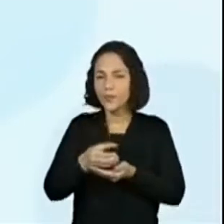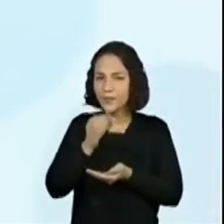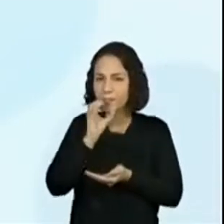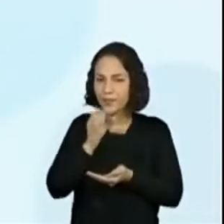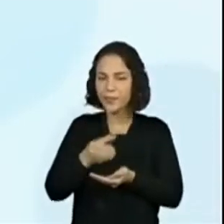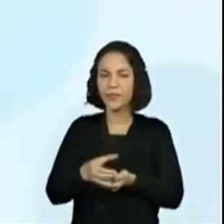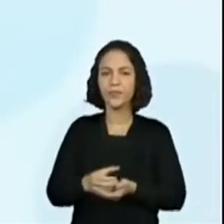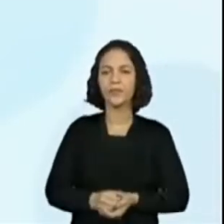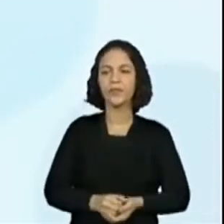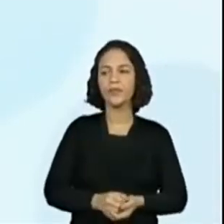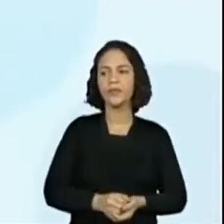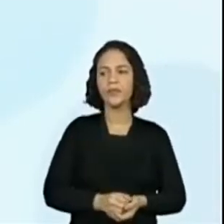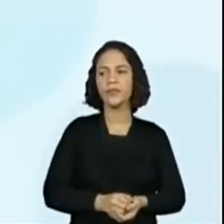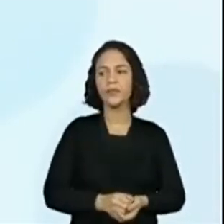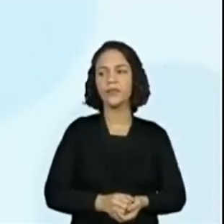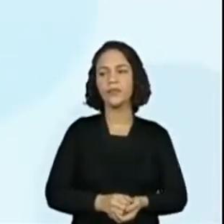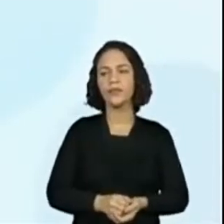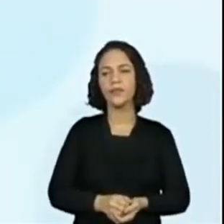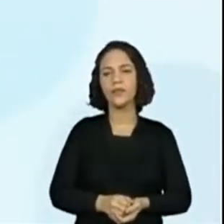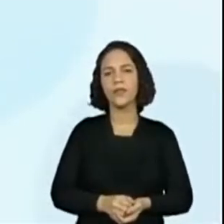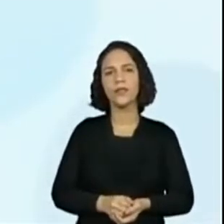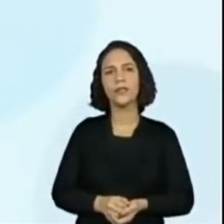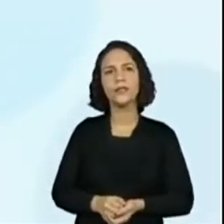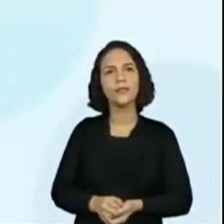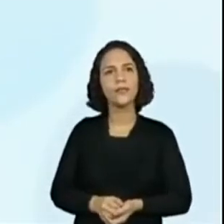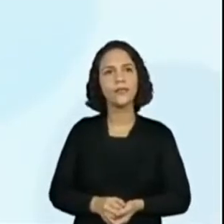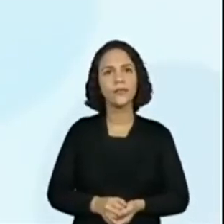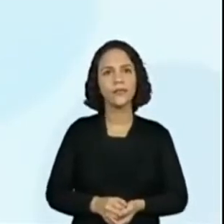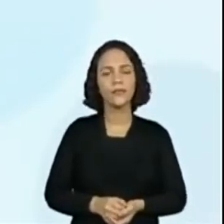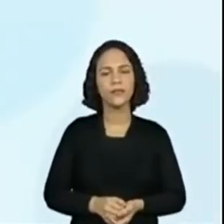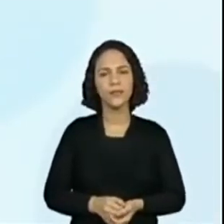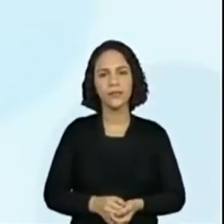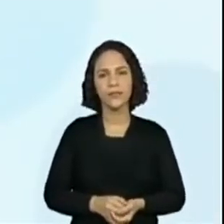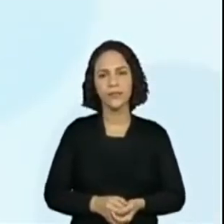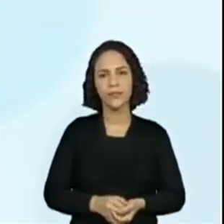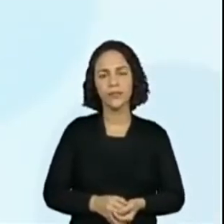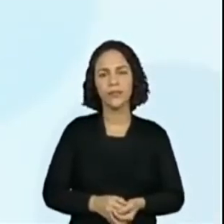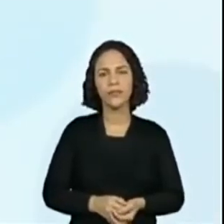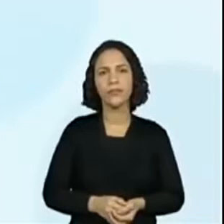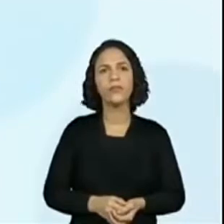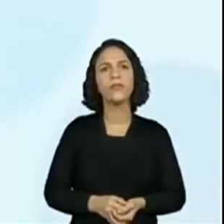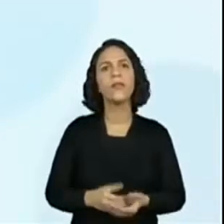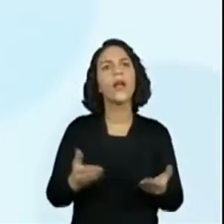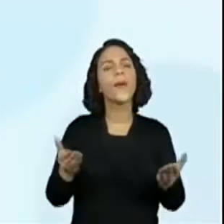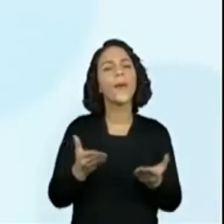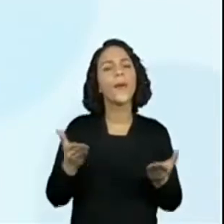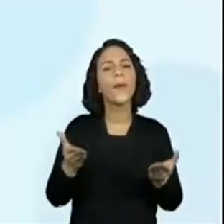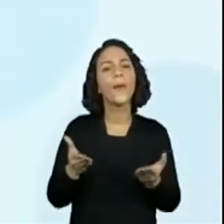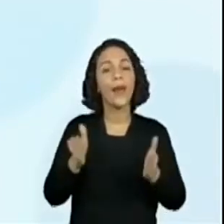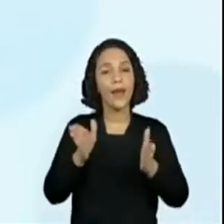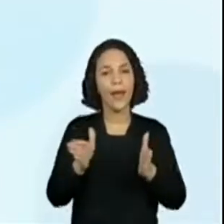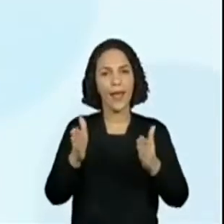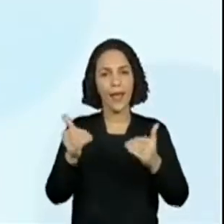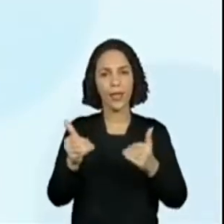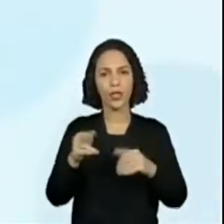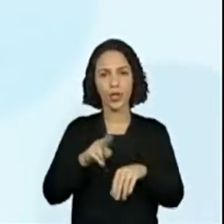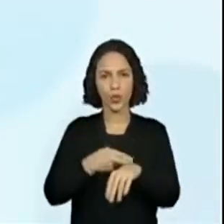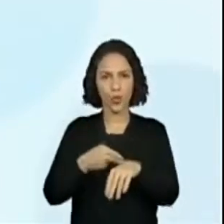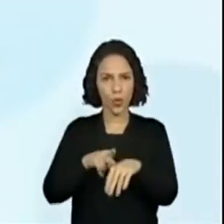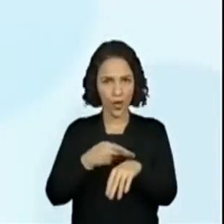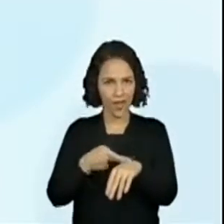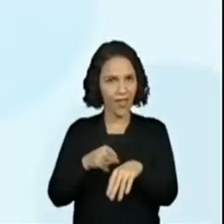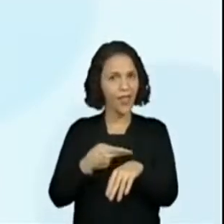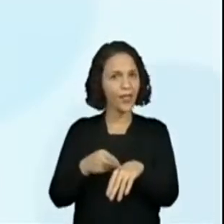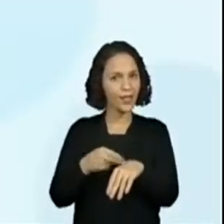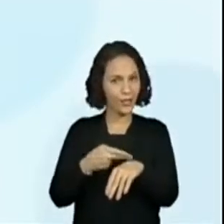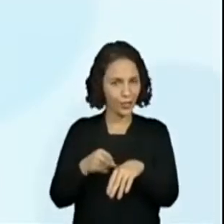Vai ficar tudo anotadinho na nossa tabela. Caixa de suco. A caixa de chocolate, de bombons, isso.